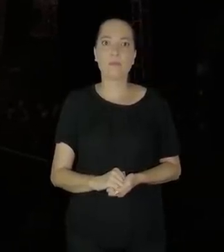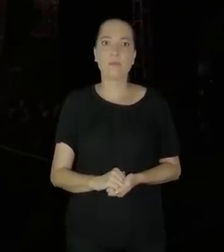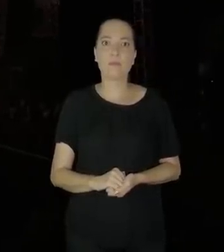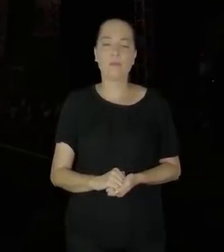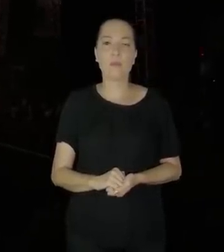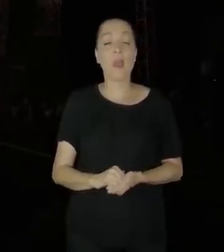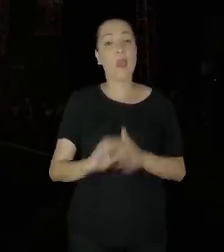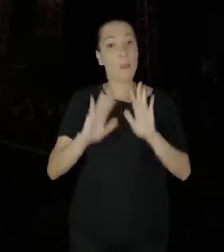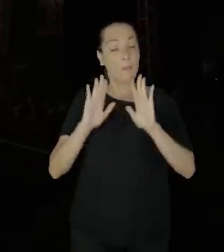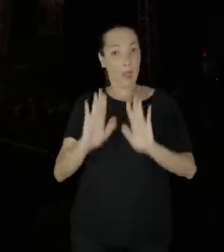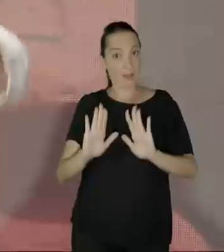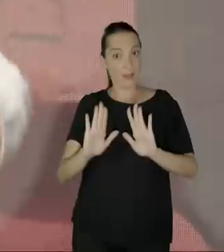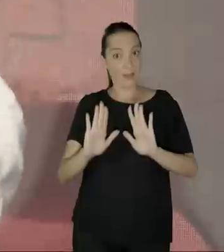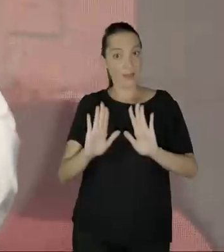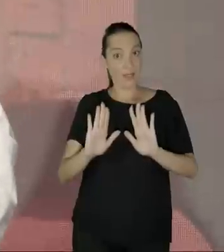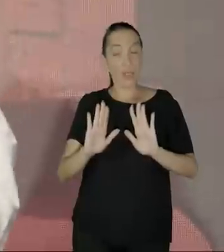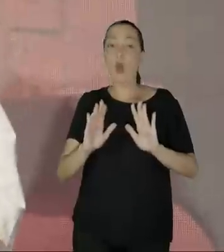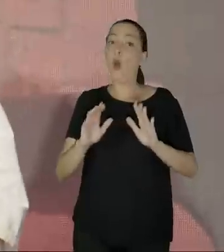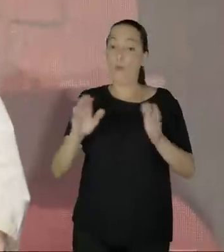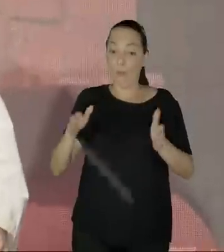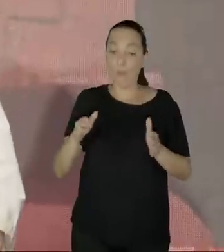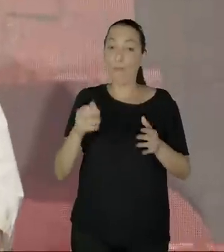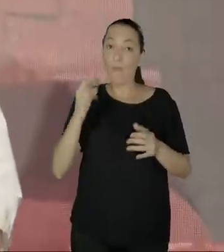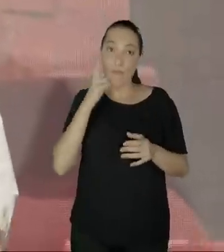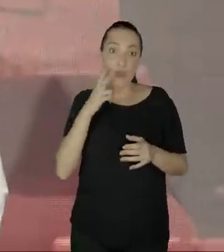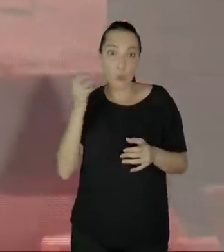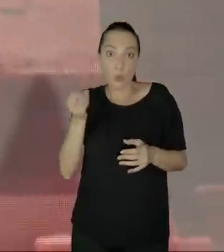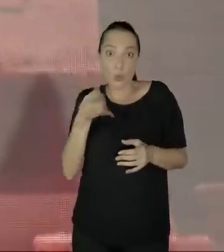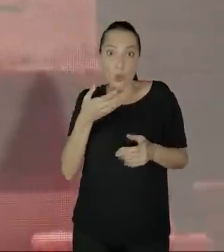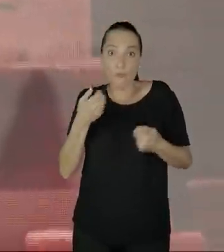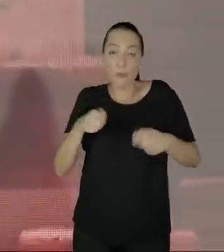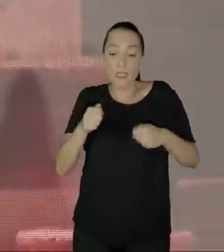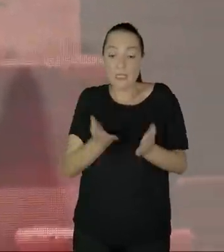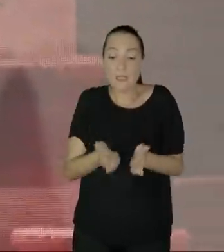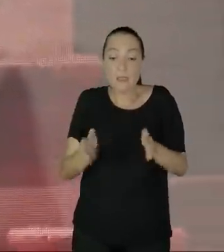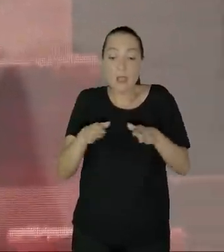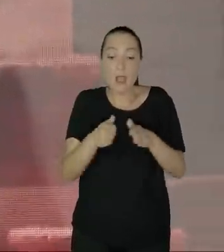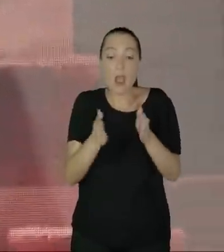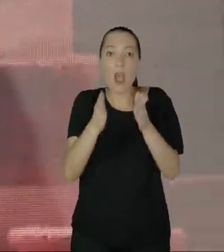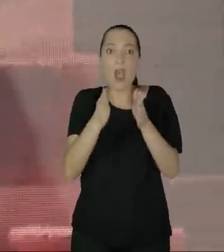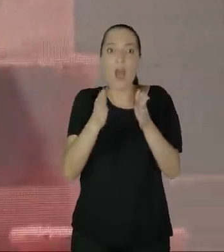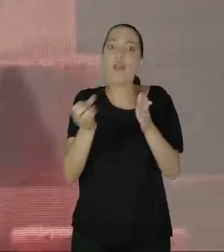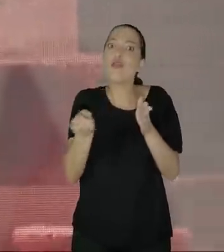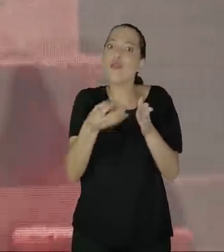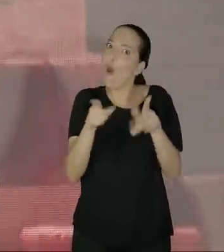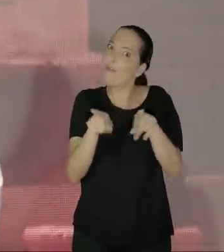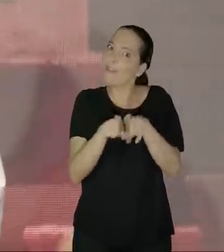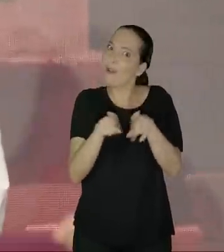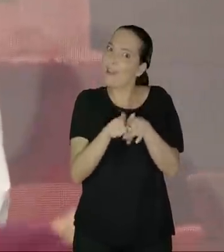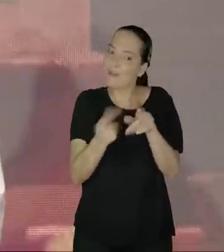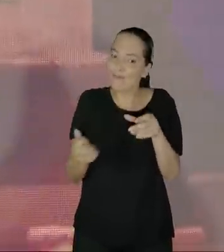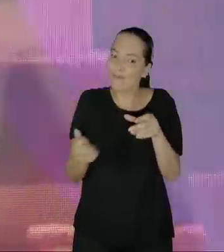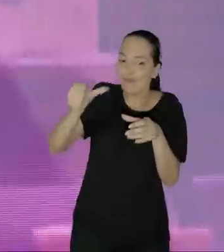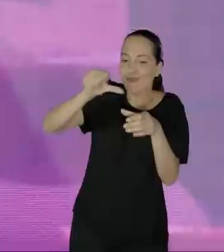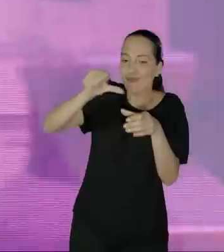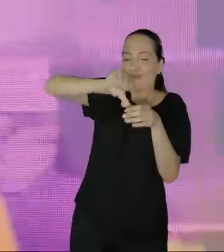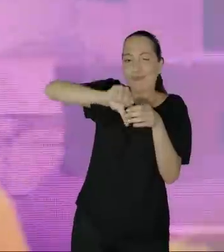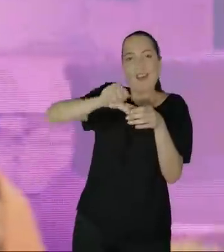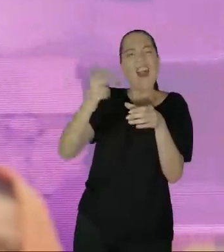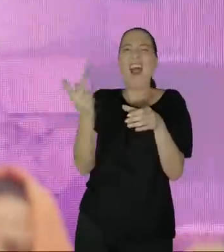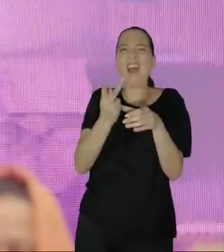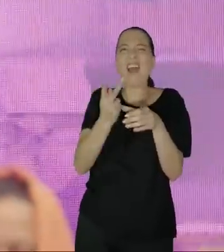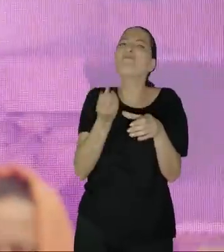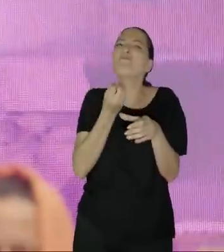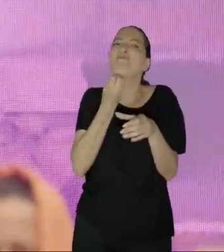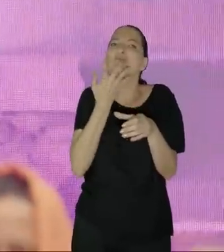Pelo contrário, o vinho novo é posto em odres novos. E assim, não se perdem nem os